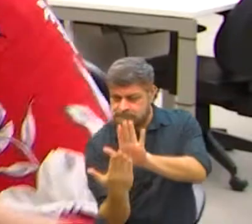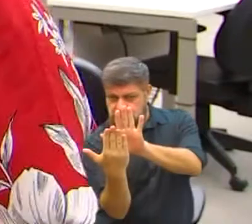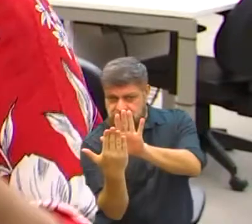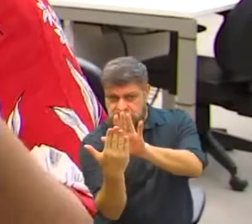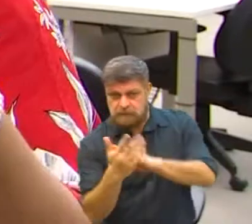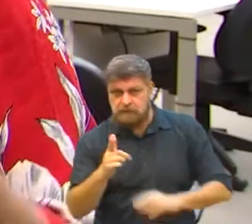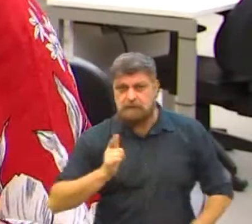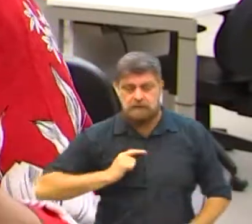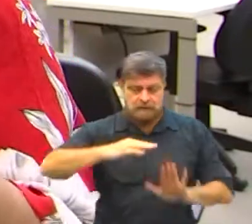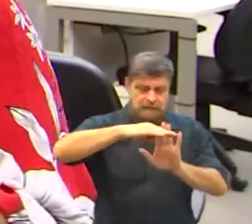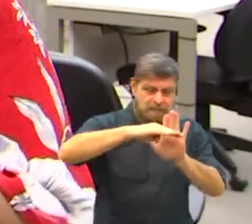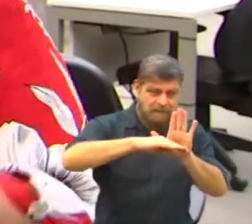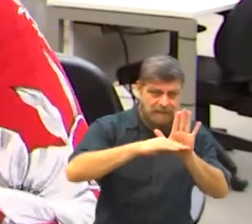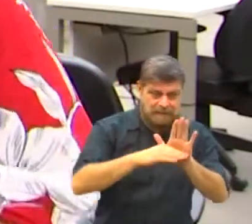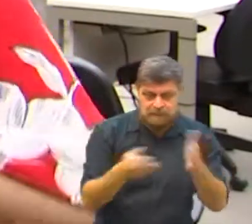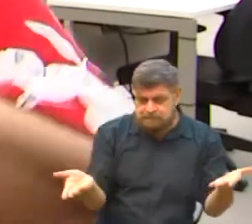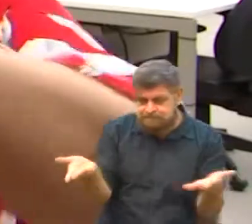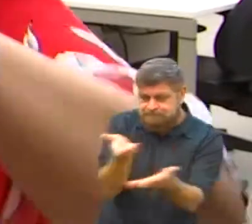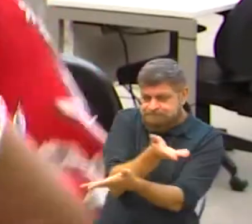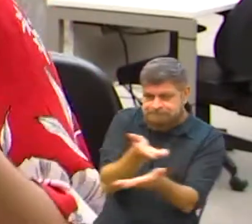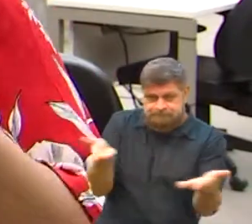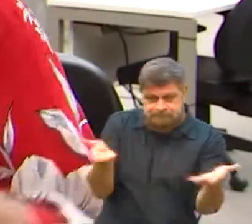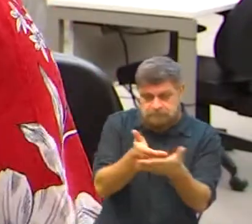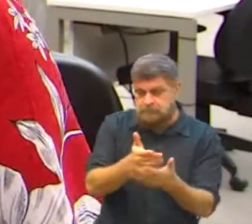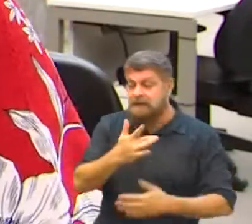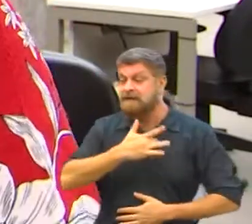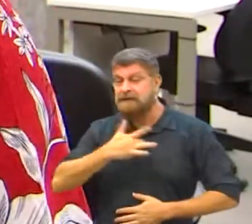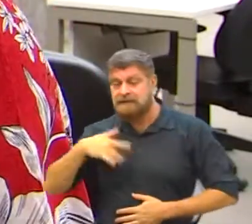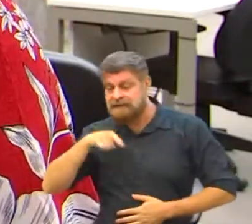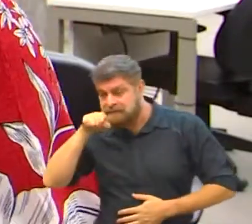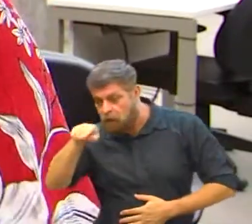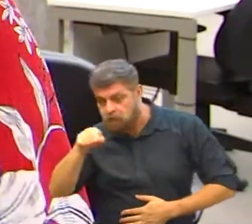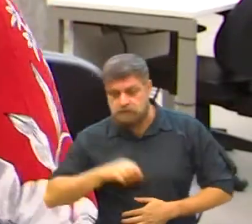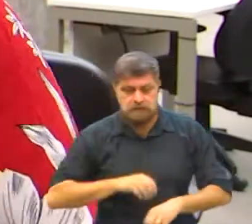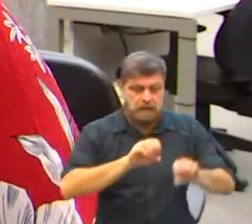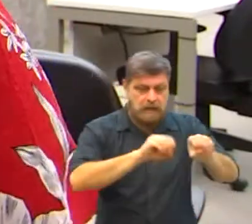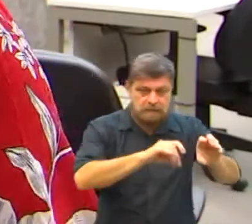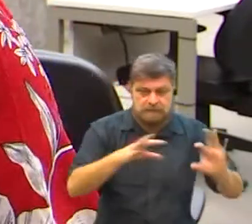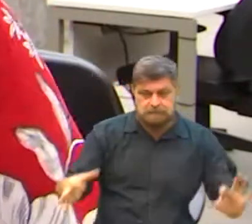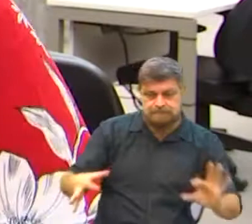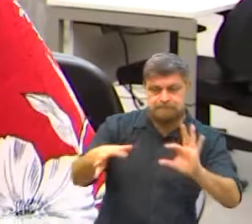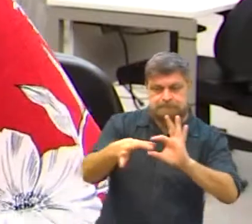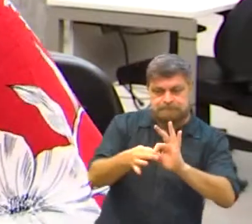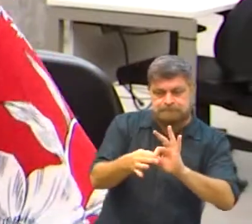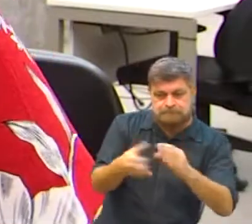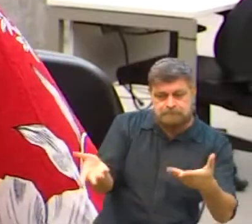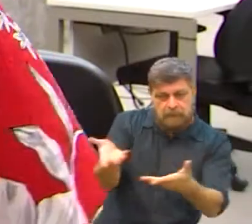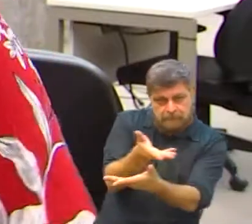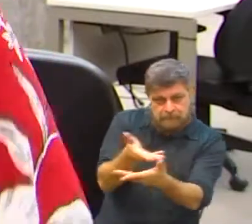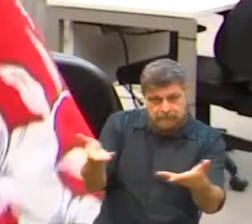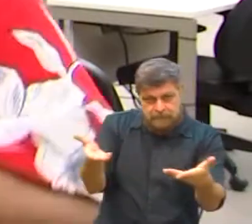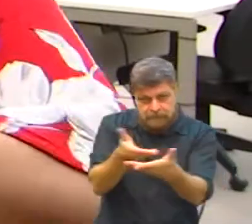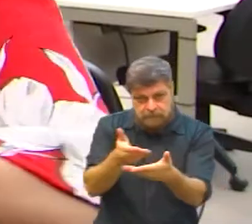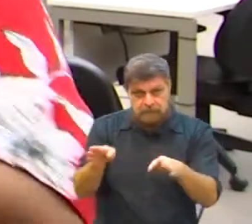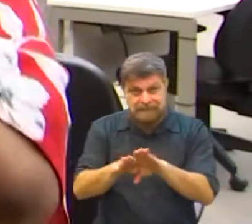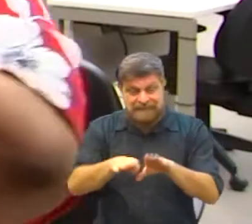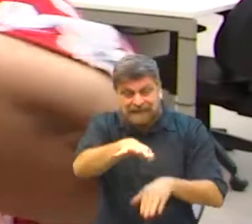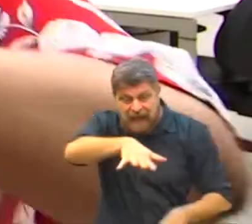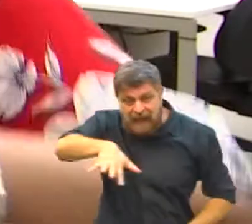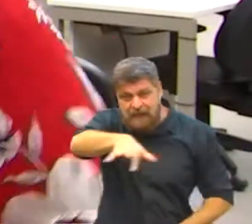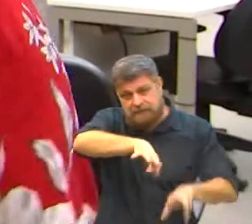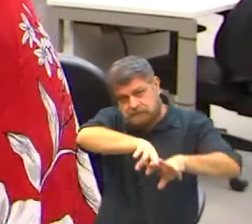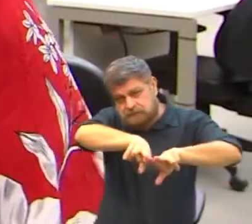combater. Ou seja, é uma pauta intersetorial. Se a saúde está conversando com a educação, está conversando com a assistência, está conversando